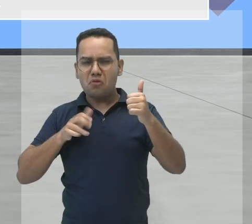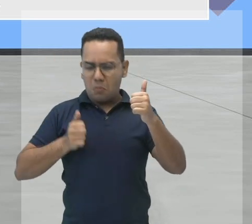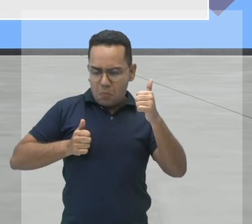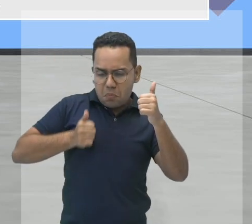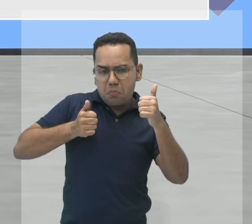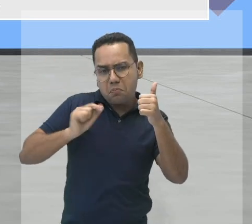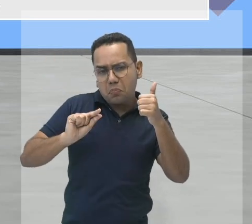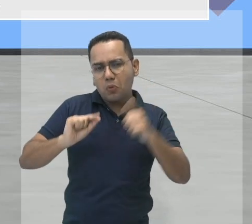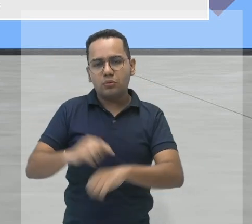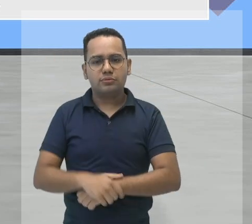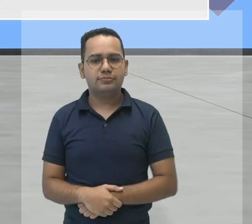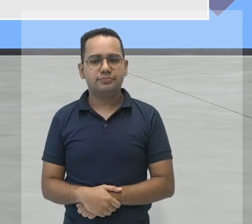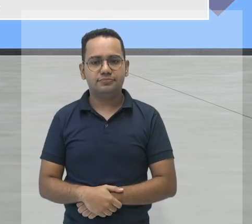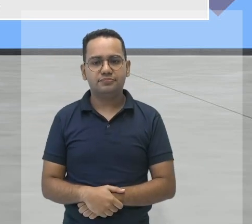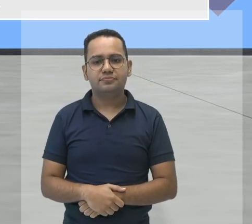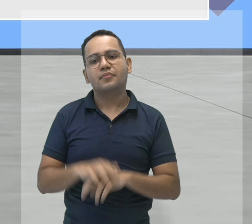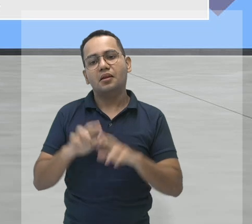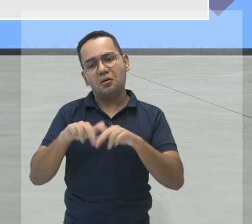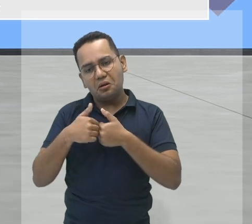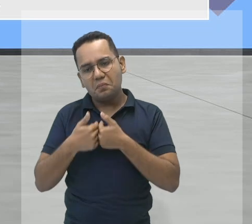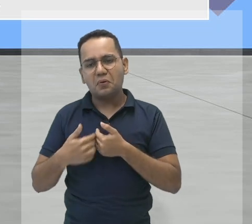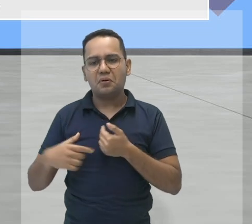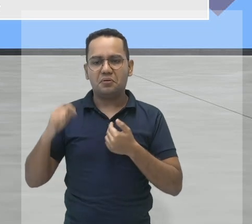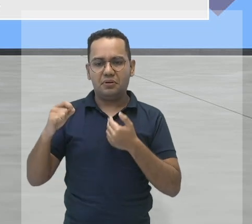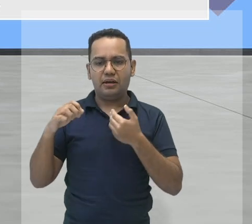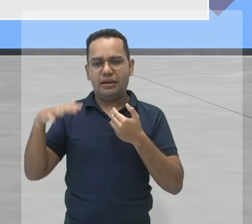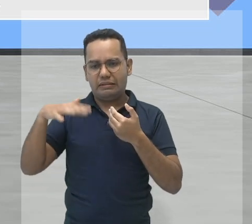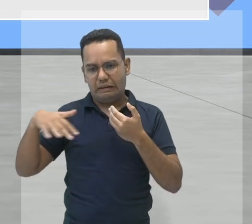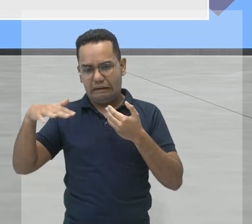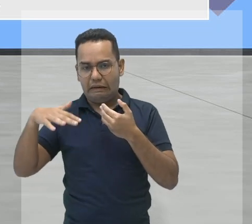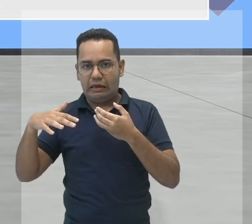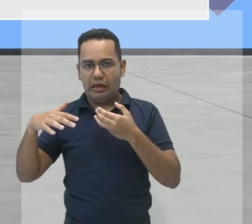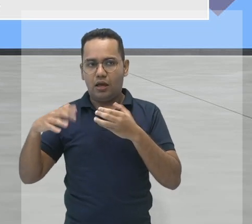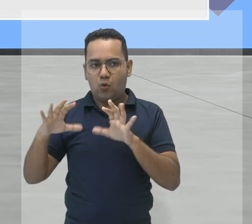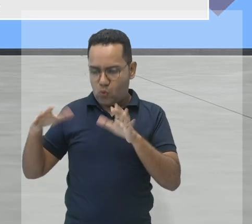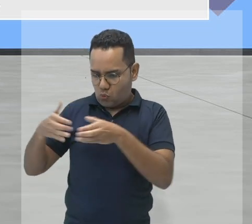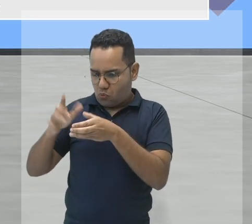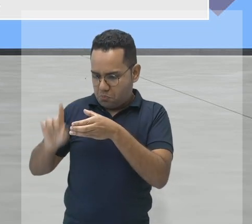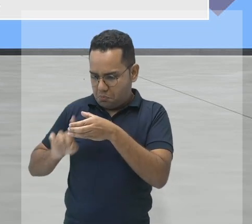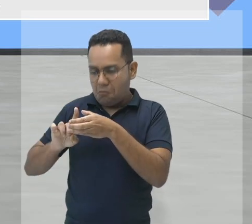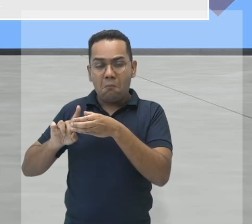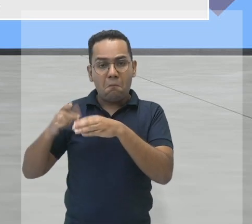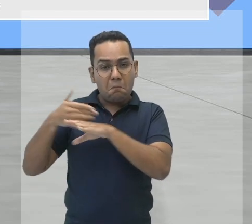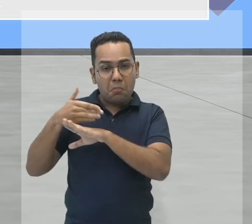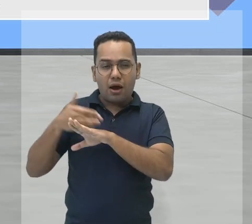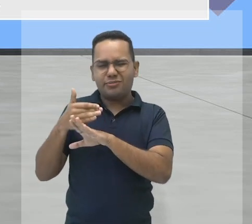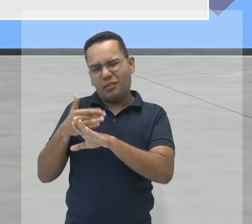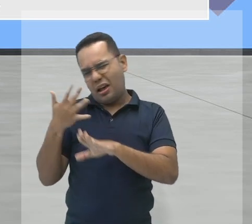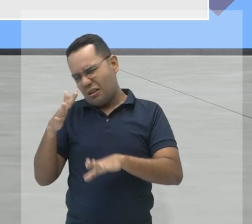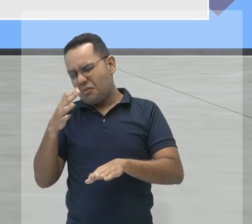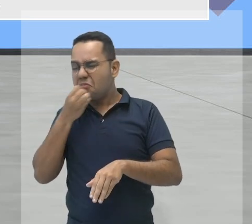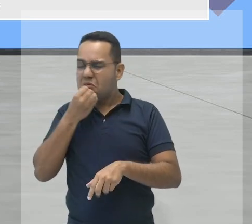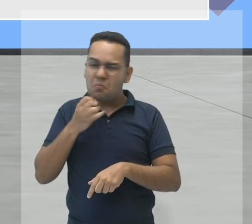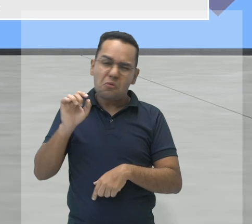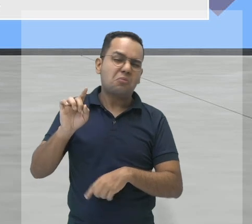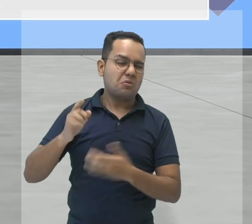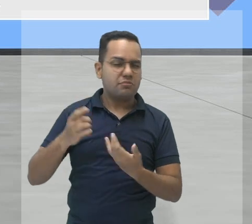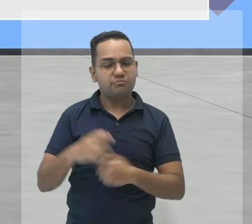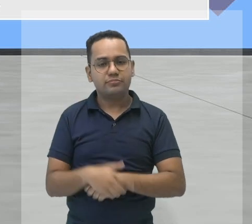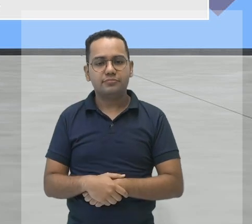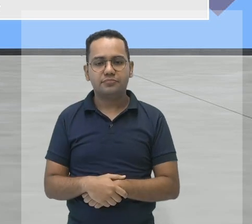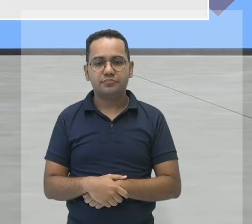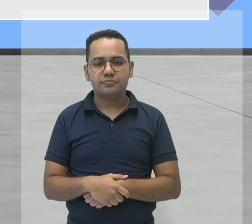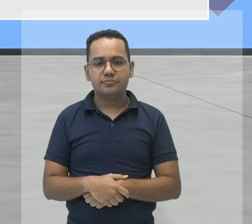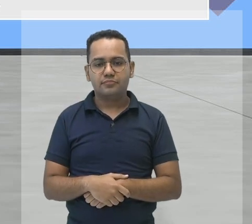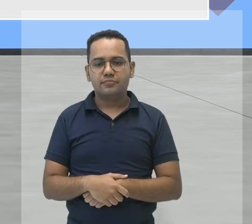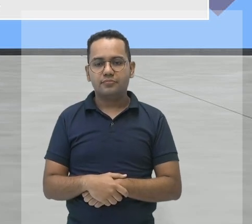questão dos blocos econômicos, na maioria das vezes, não serem tão vantajosos para os países subdesenvolvidos, perdão.